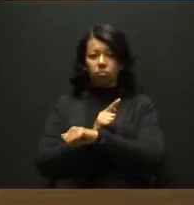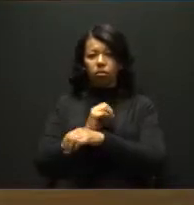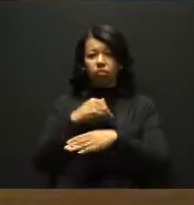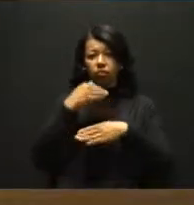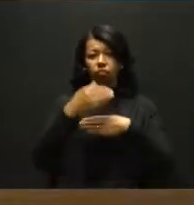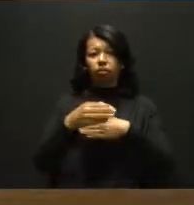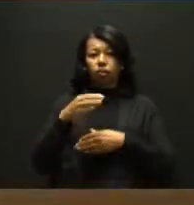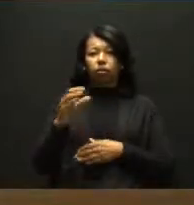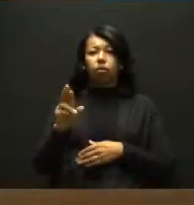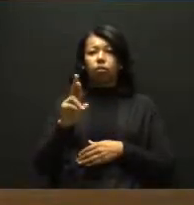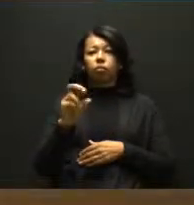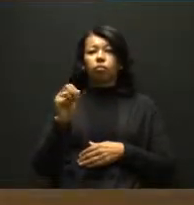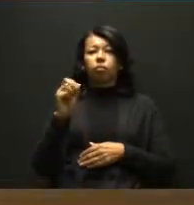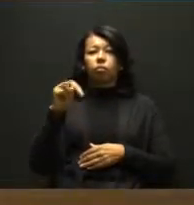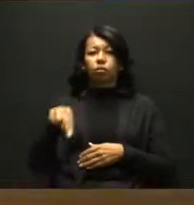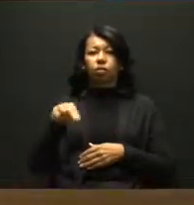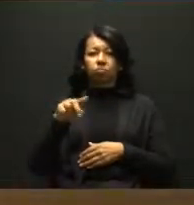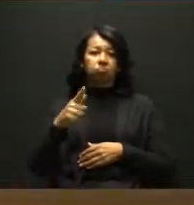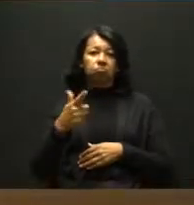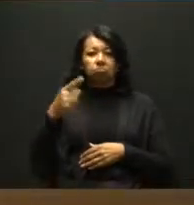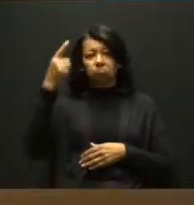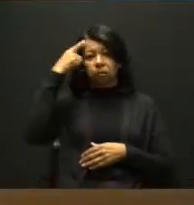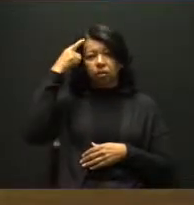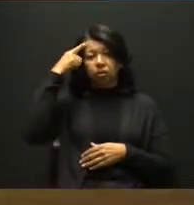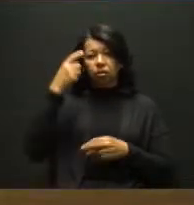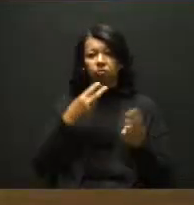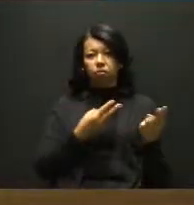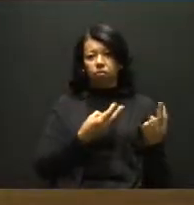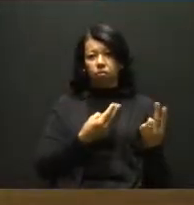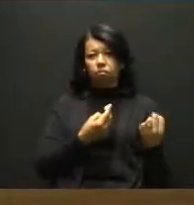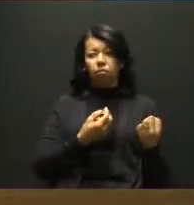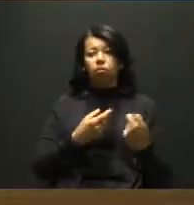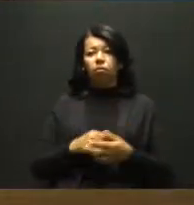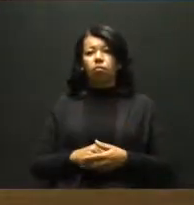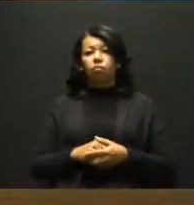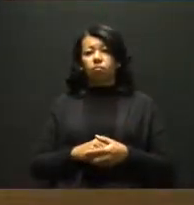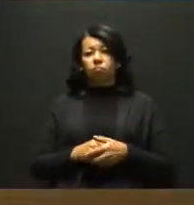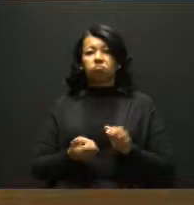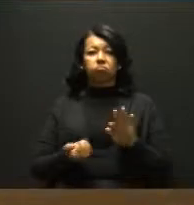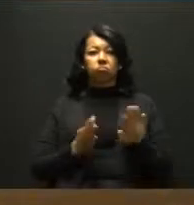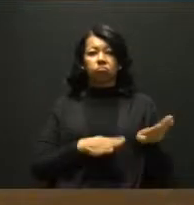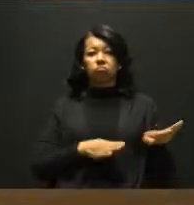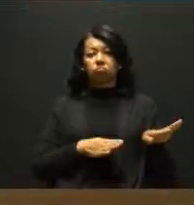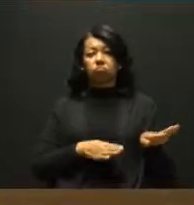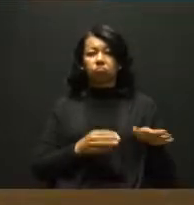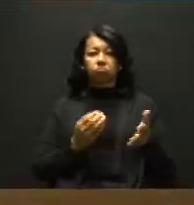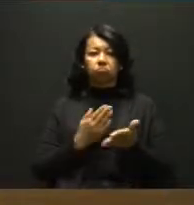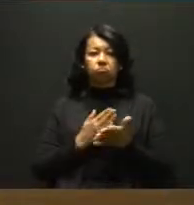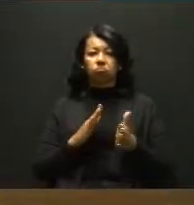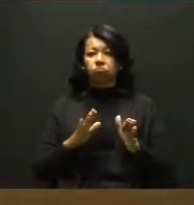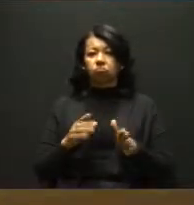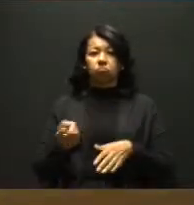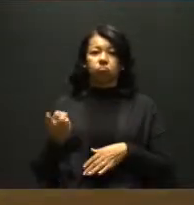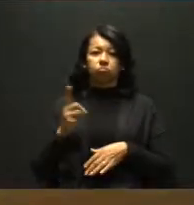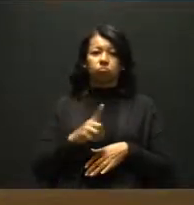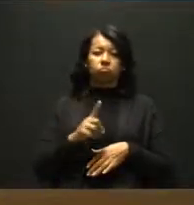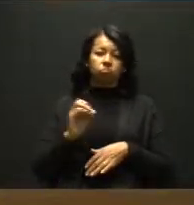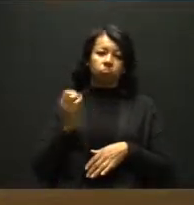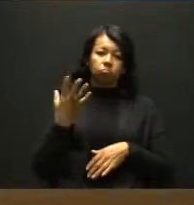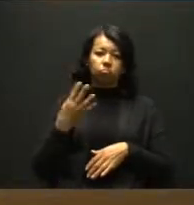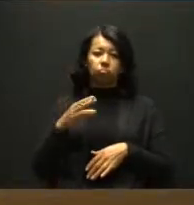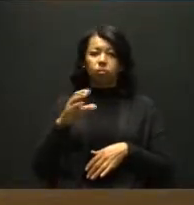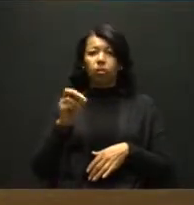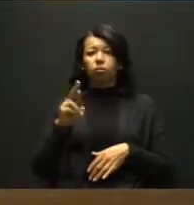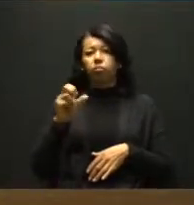da cursan não tinha o mesmo pensamento infelizmente deixaram bater a nave e deu no que deu a